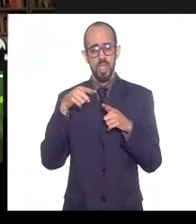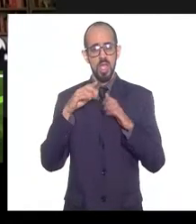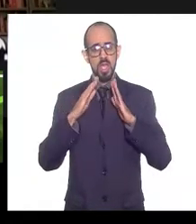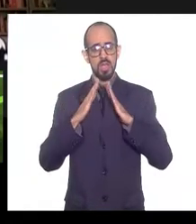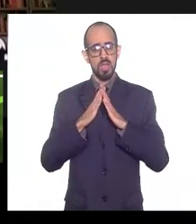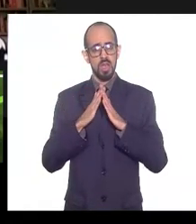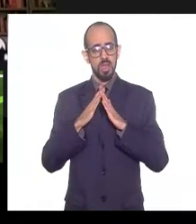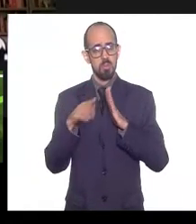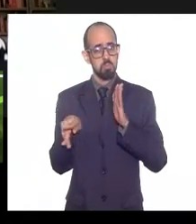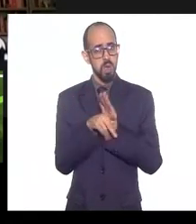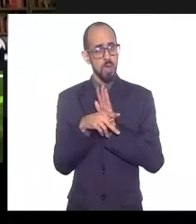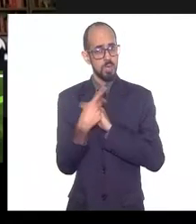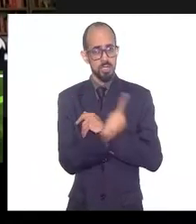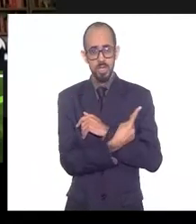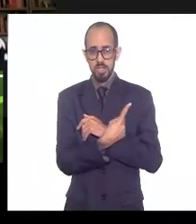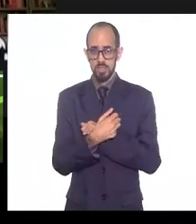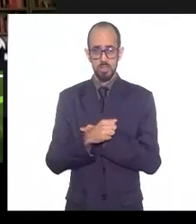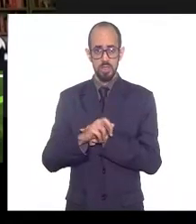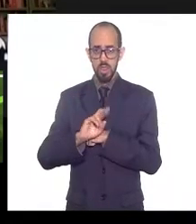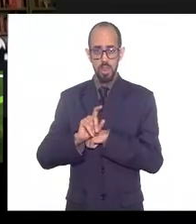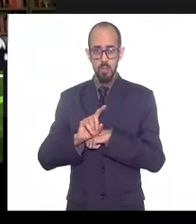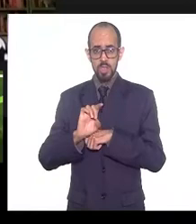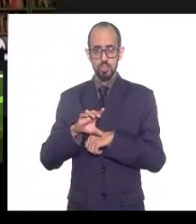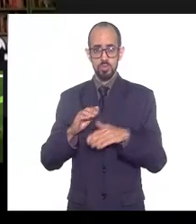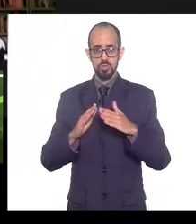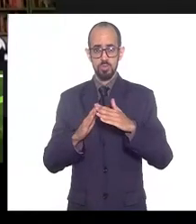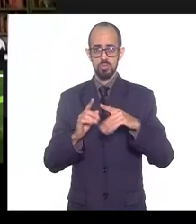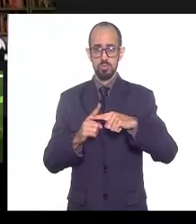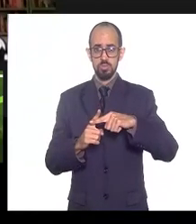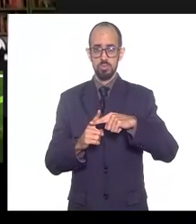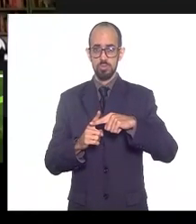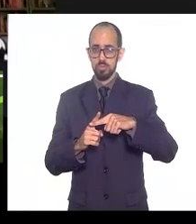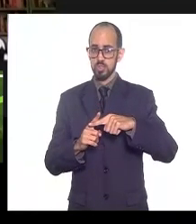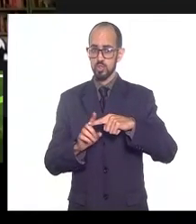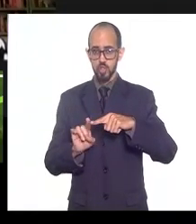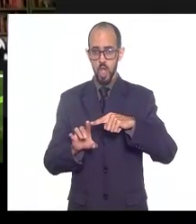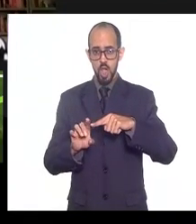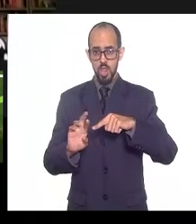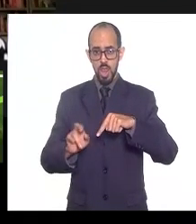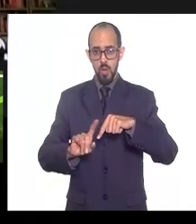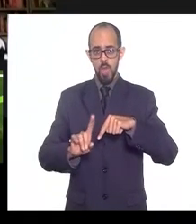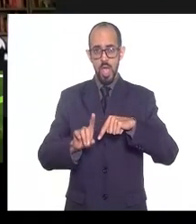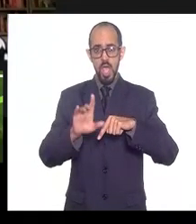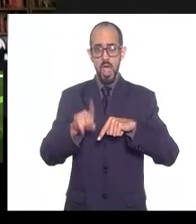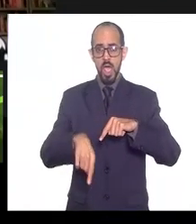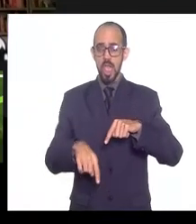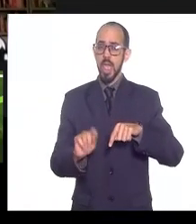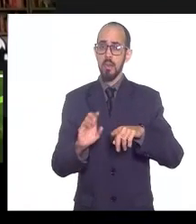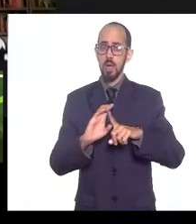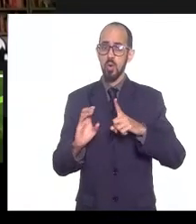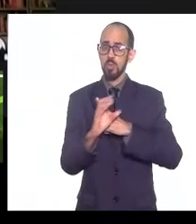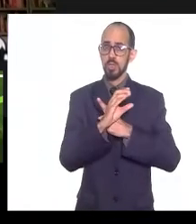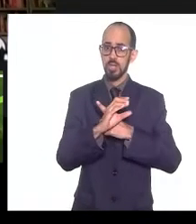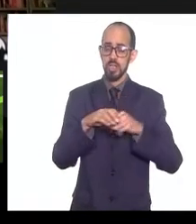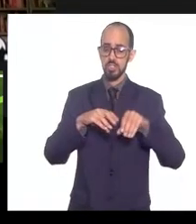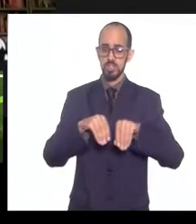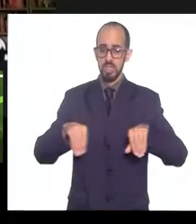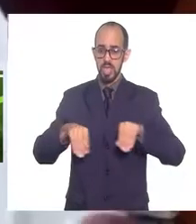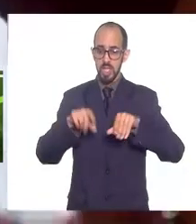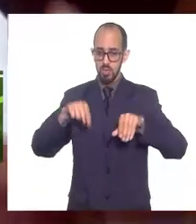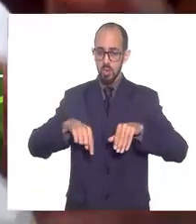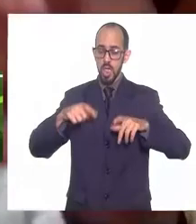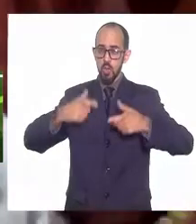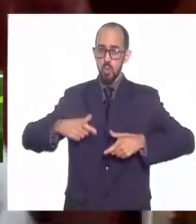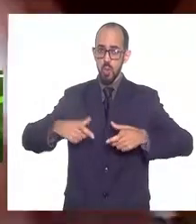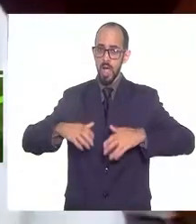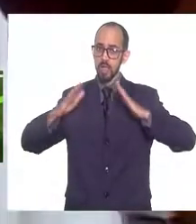residência dele. Né? Aquilo ali não é um templo religioso, pura e simplesmente. A comunidade tradicional de terreiro é a